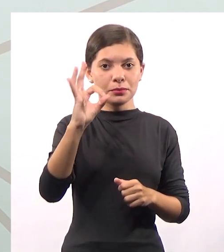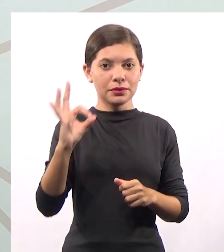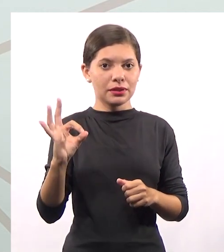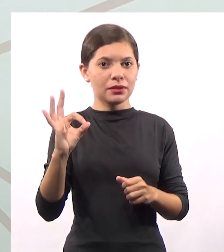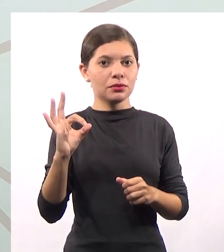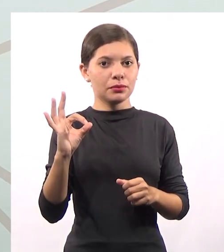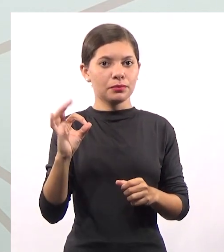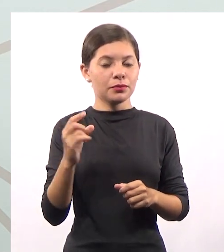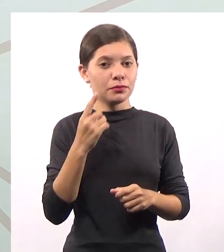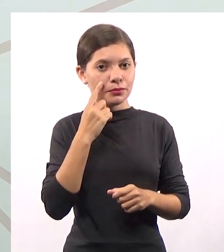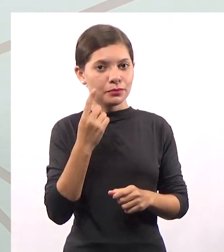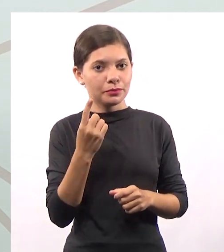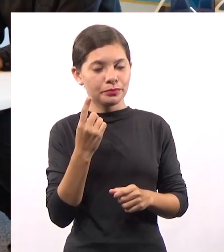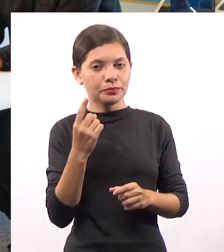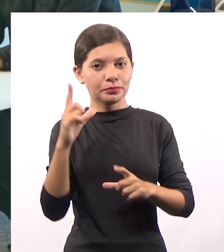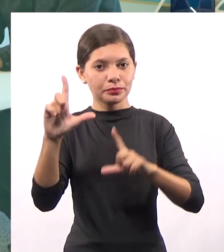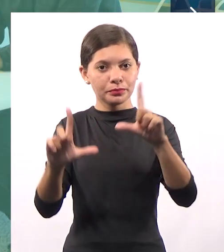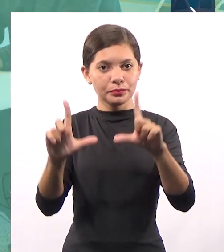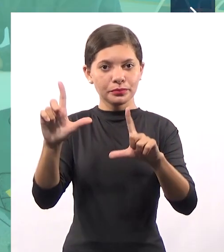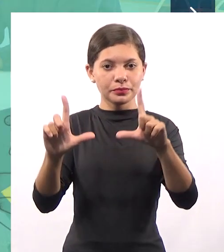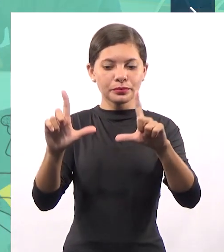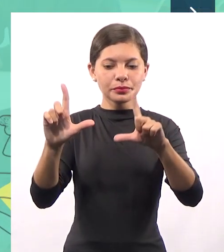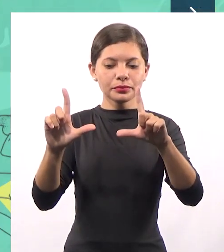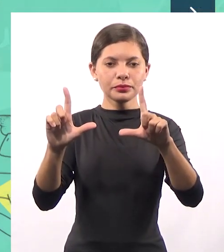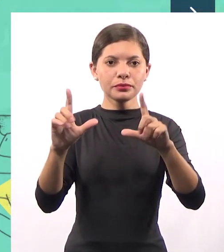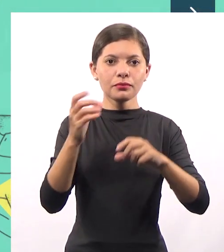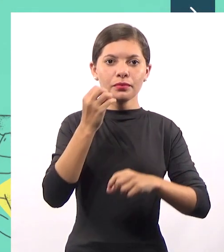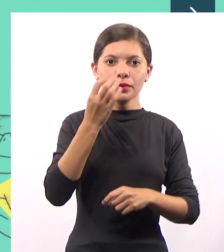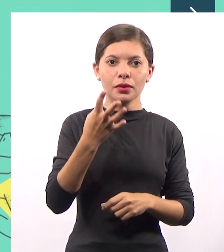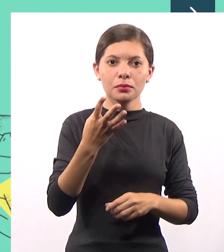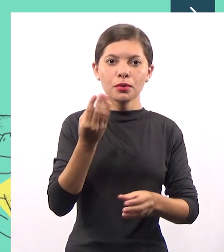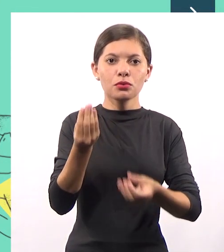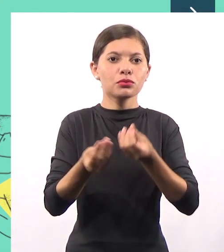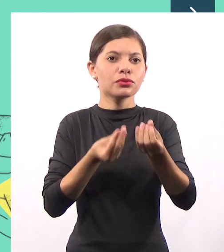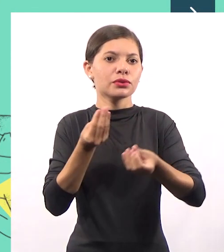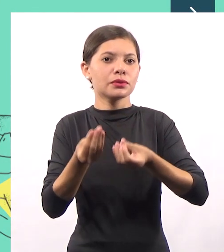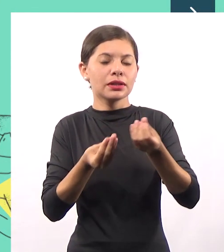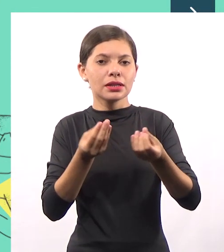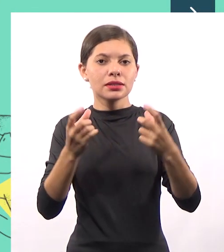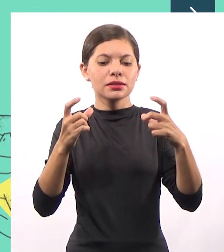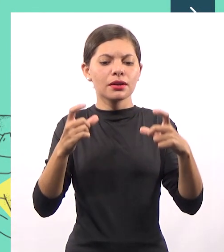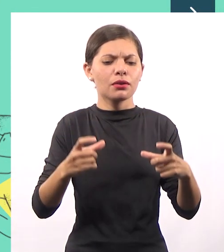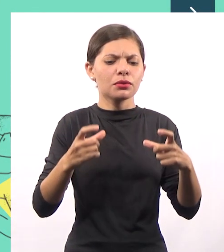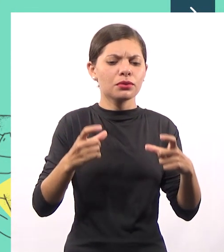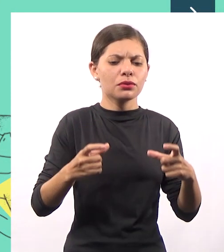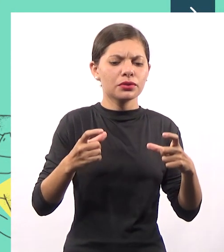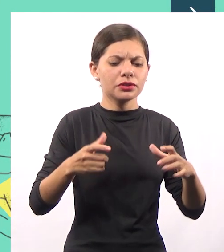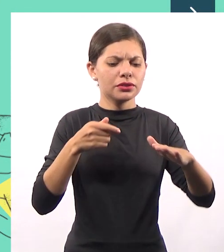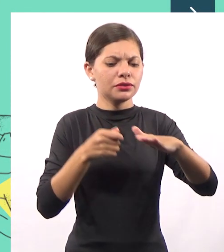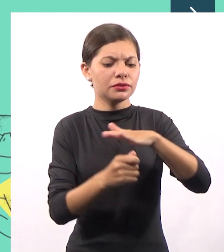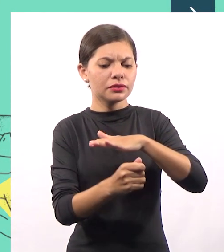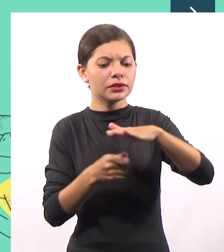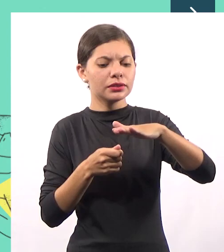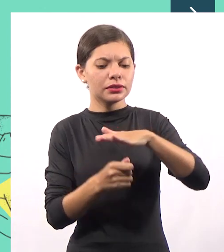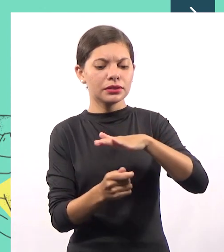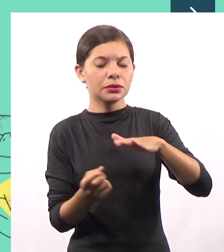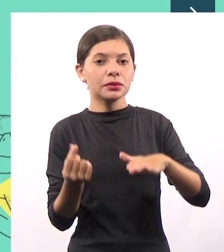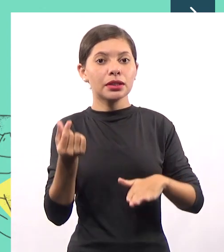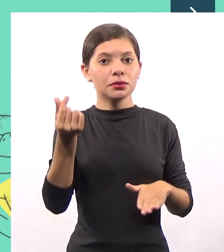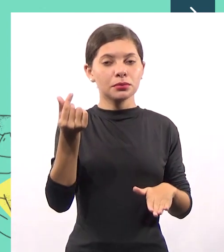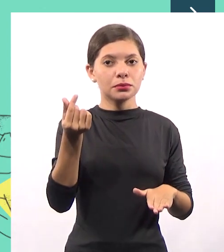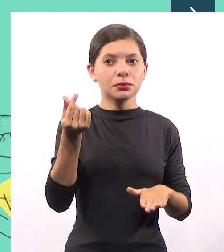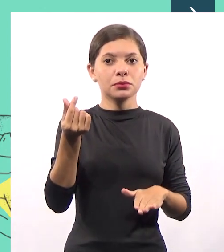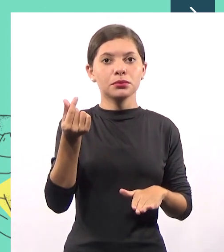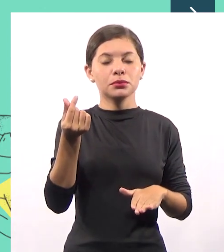em educação. Mas tem mais coisa, vamos ver? Bom, o que acontece aqui? Onde podem ser investidos os